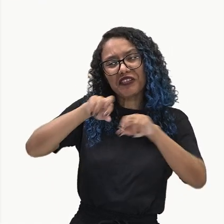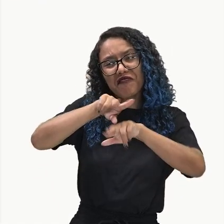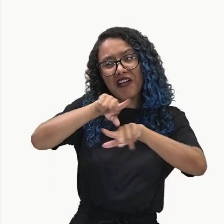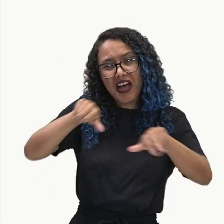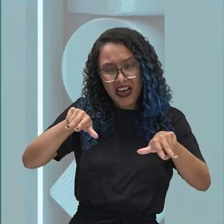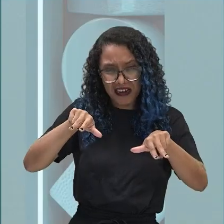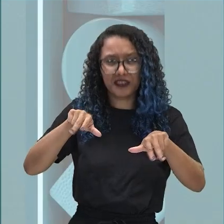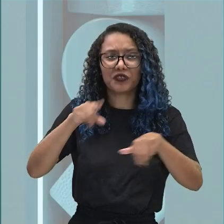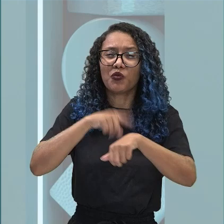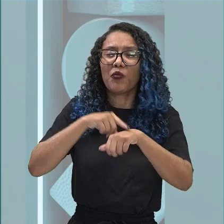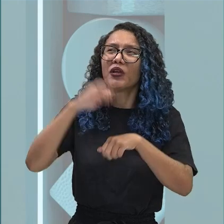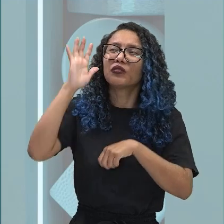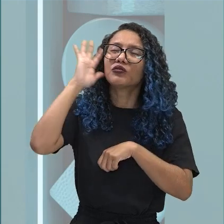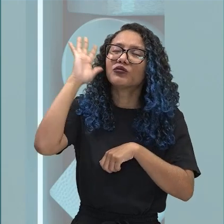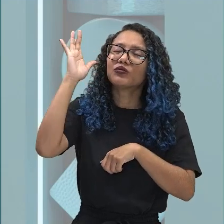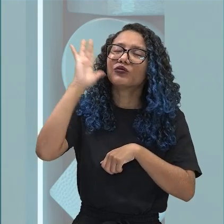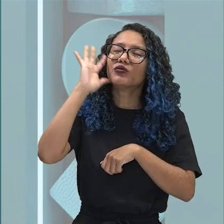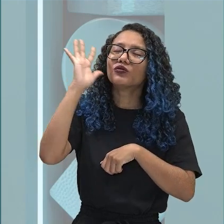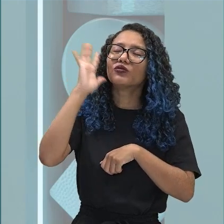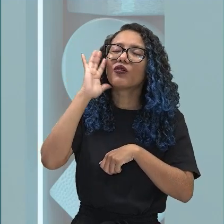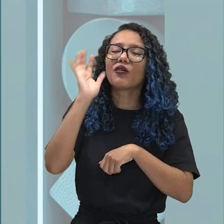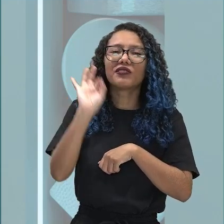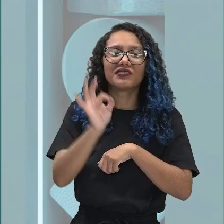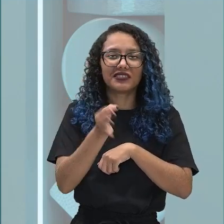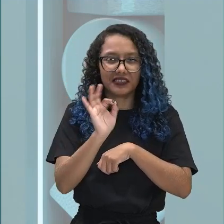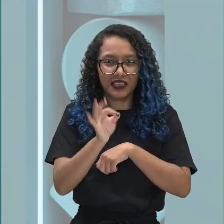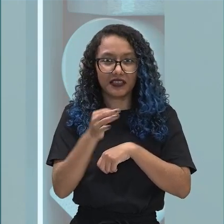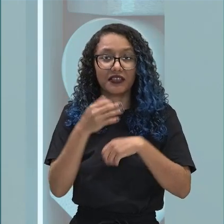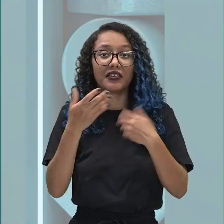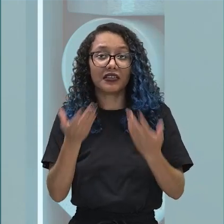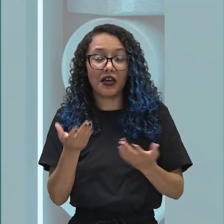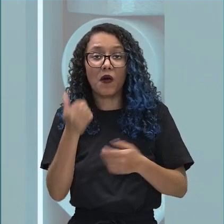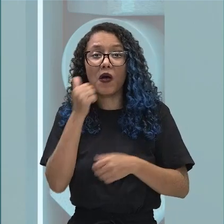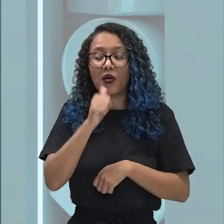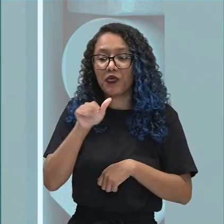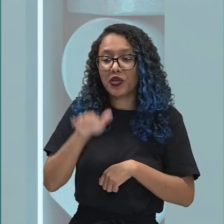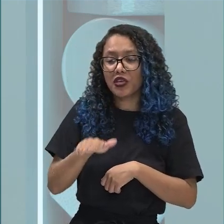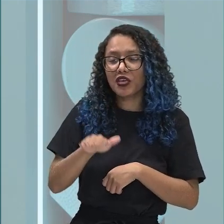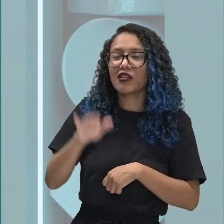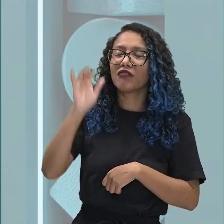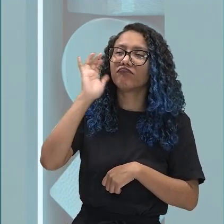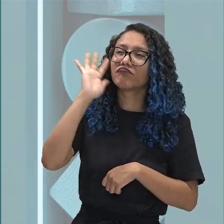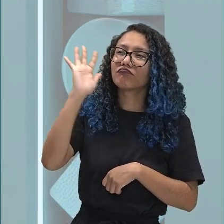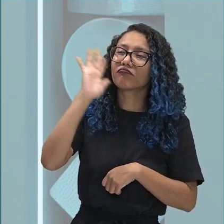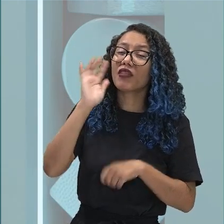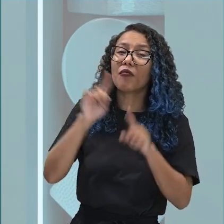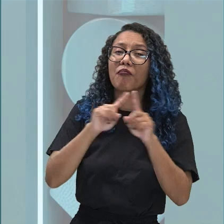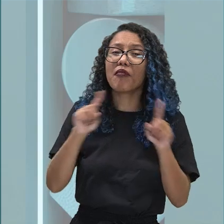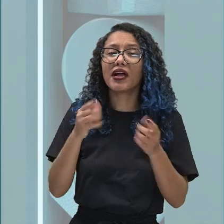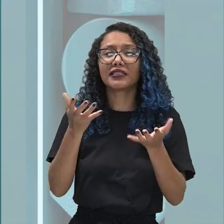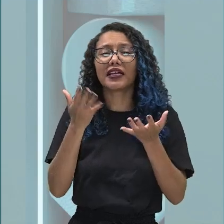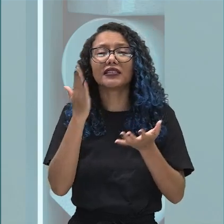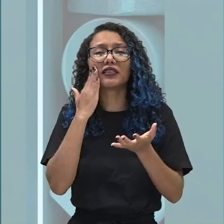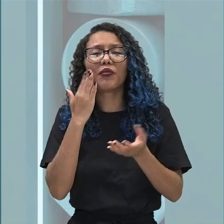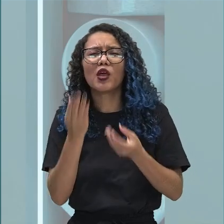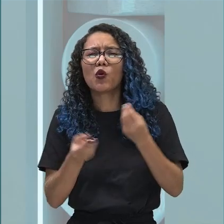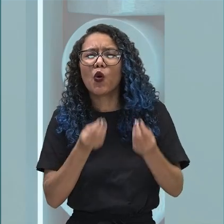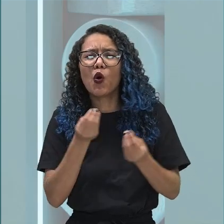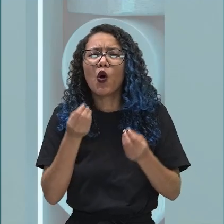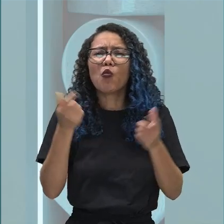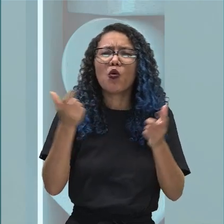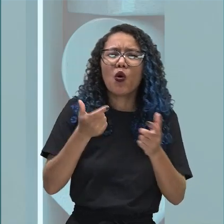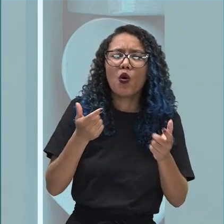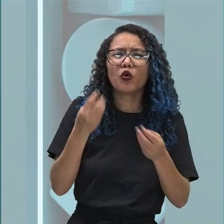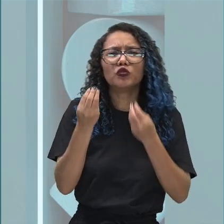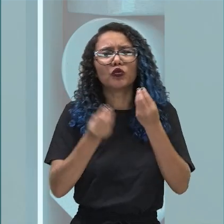Tudo é possível acontecer dentro de um sonho. E Catalina vai sonhando, mas ela quer saber como, quando, porquê e tal, né? E como é que ela